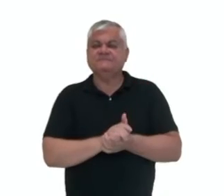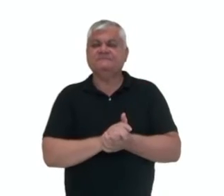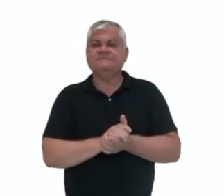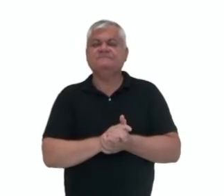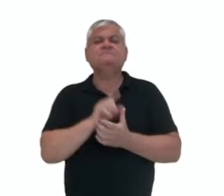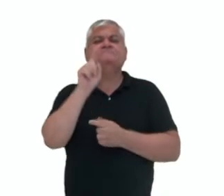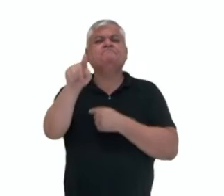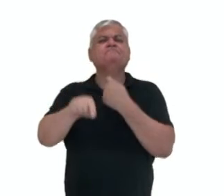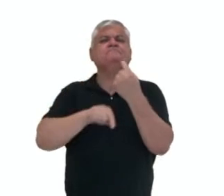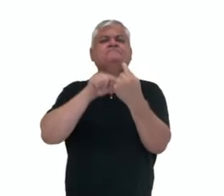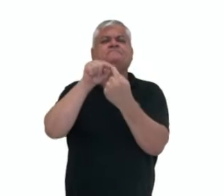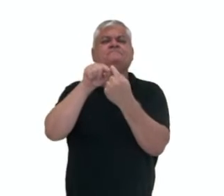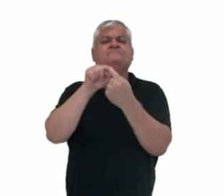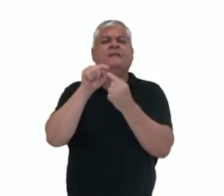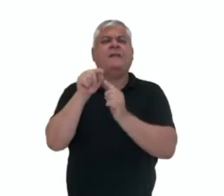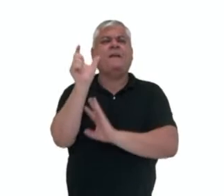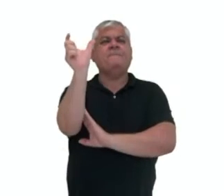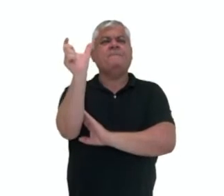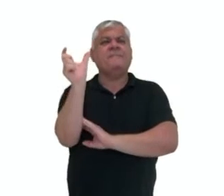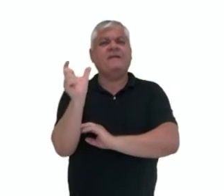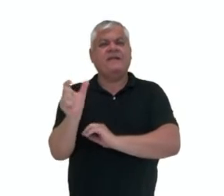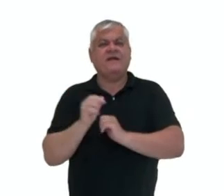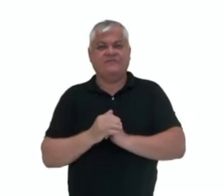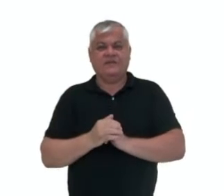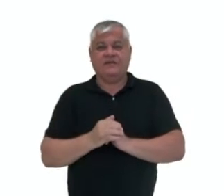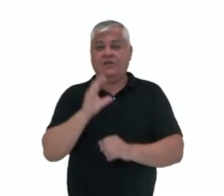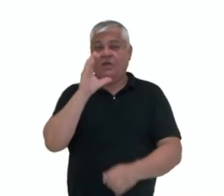de sentido das palavras em destaque?